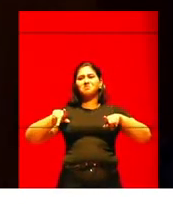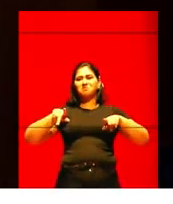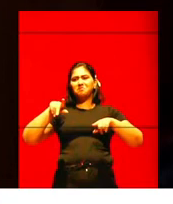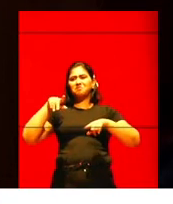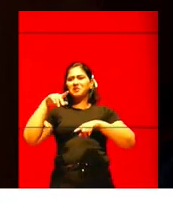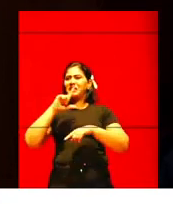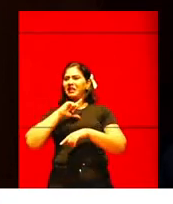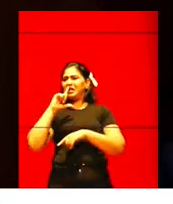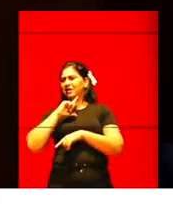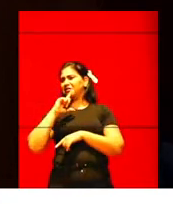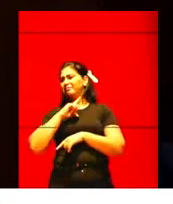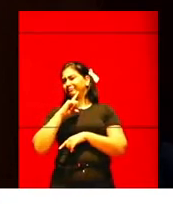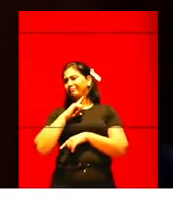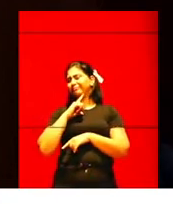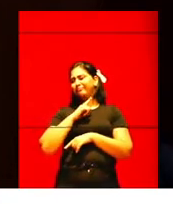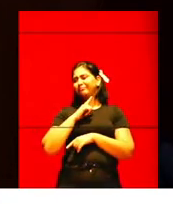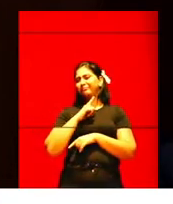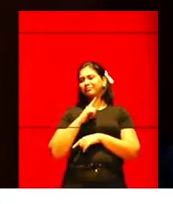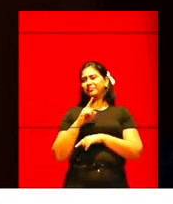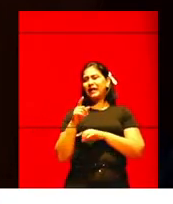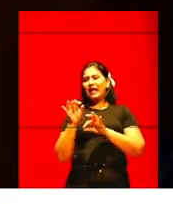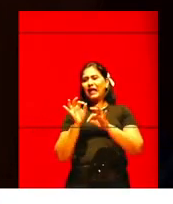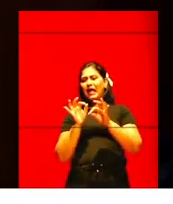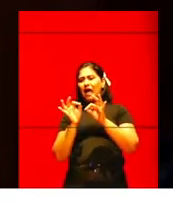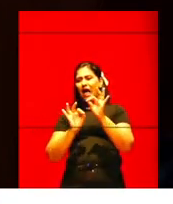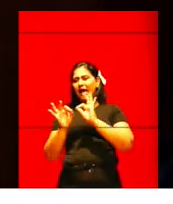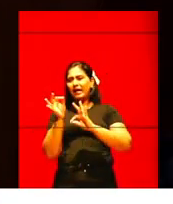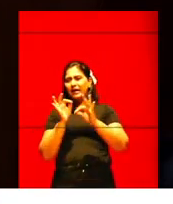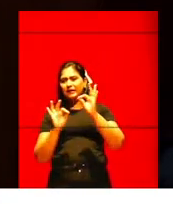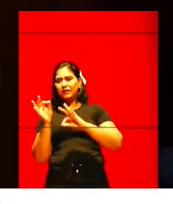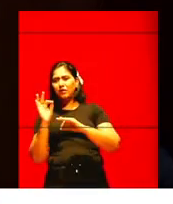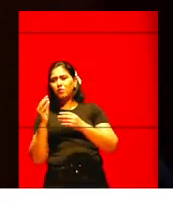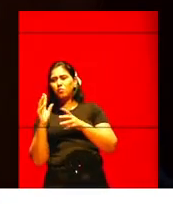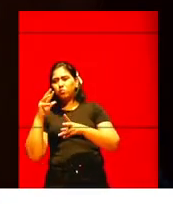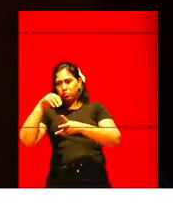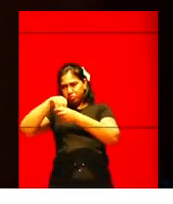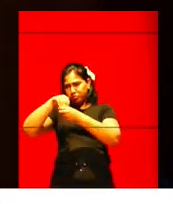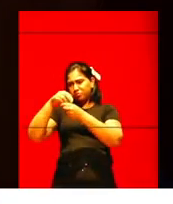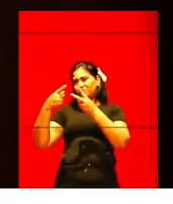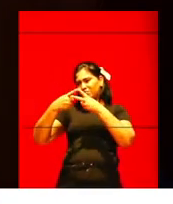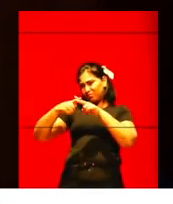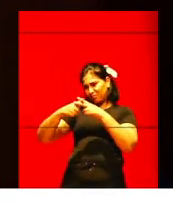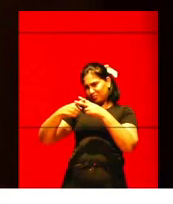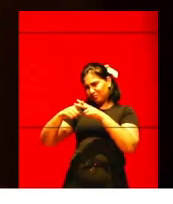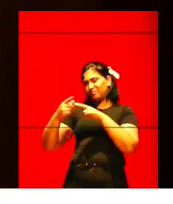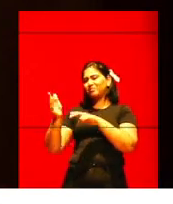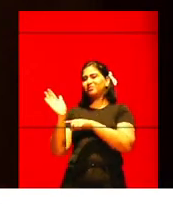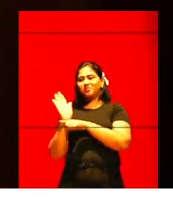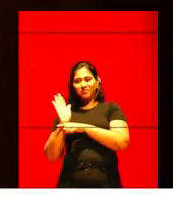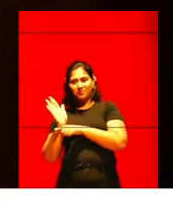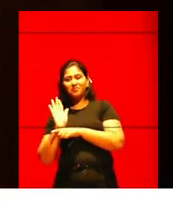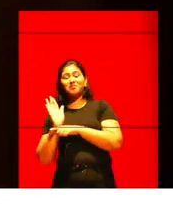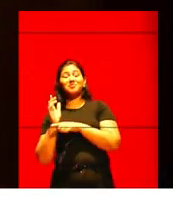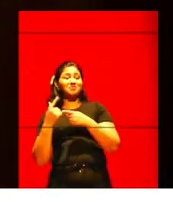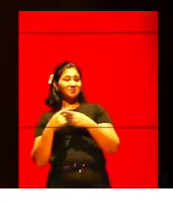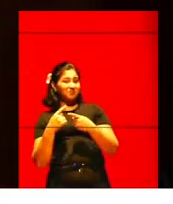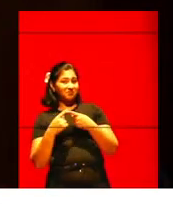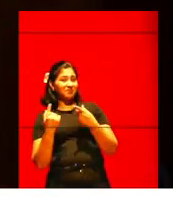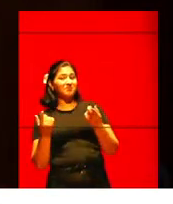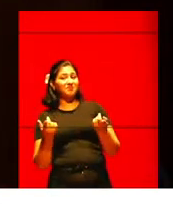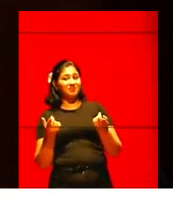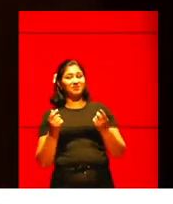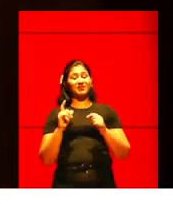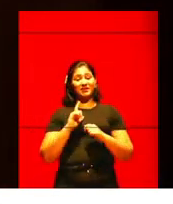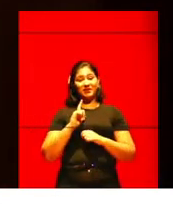vai acontecendo. Sabe o que é isso? Tecnologia no cinema. Então é importante perceber que o advento da